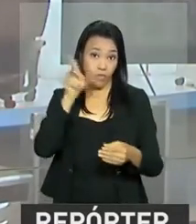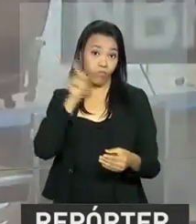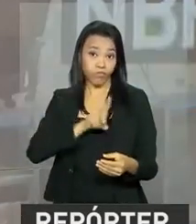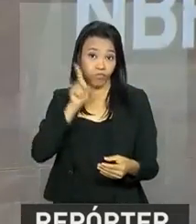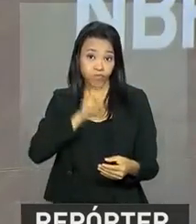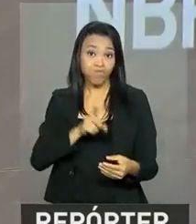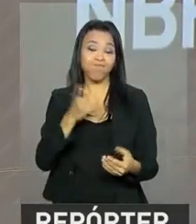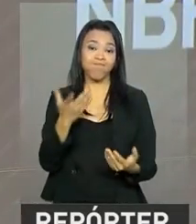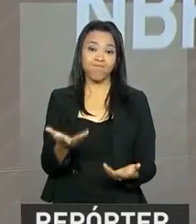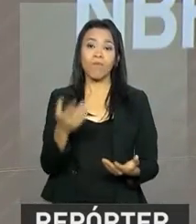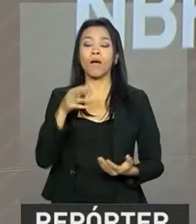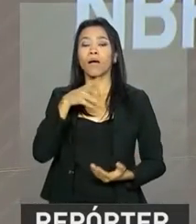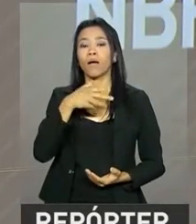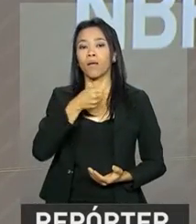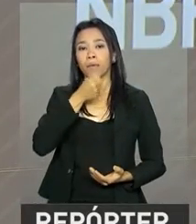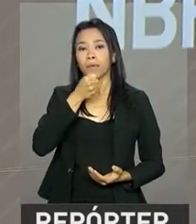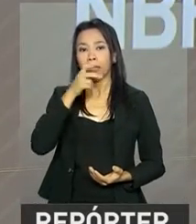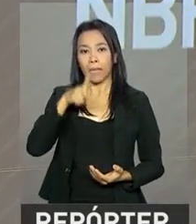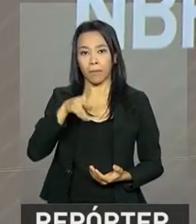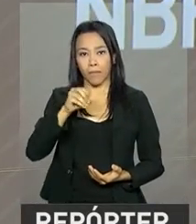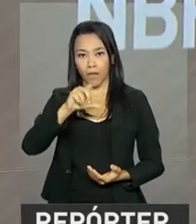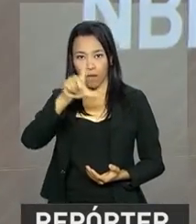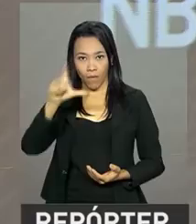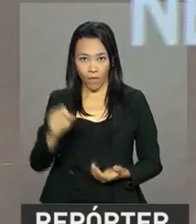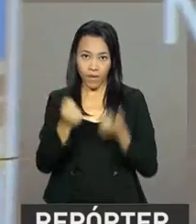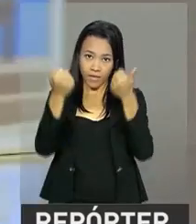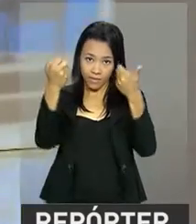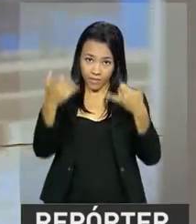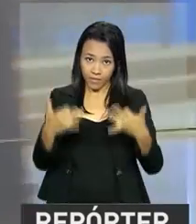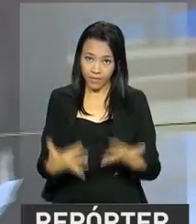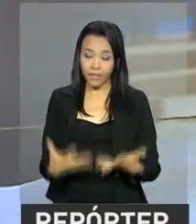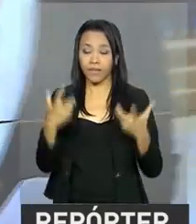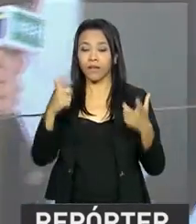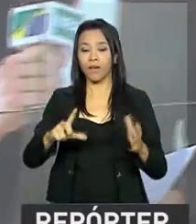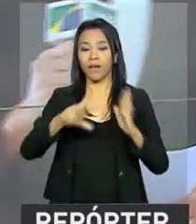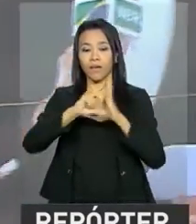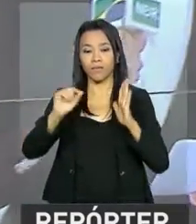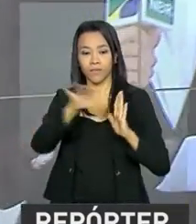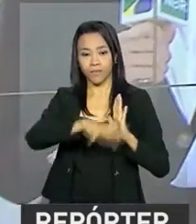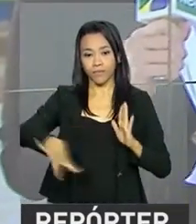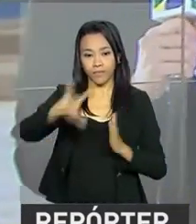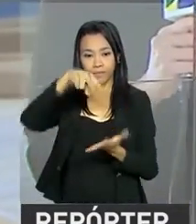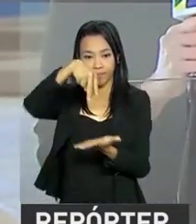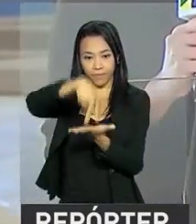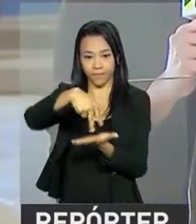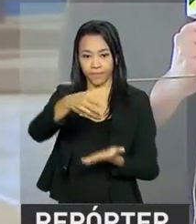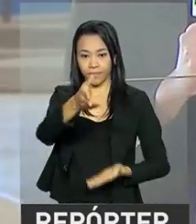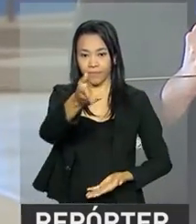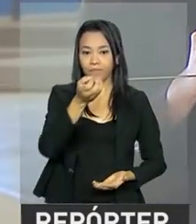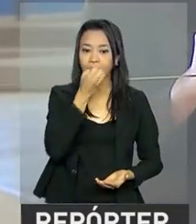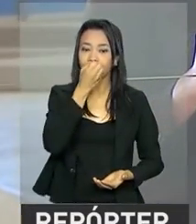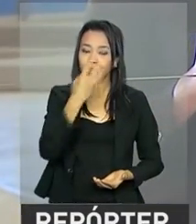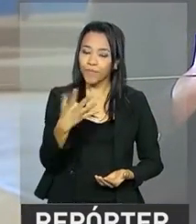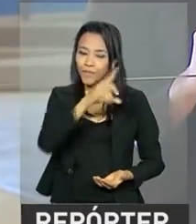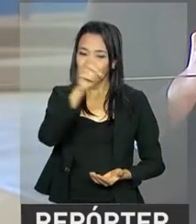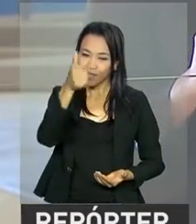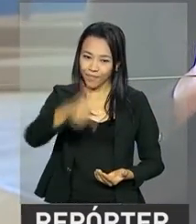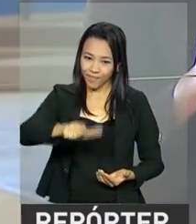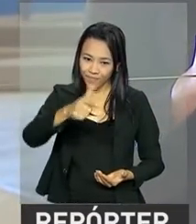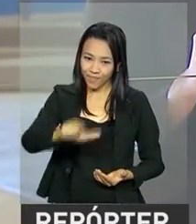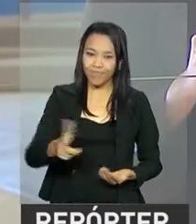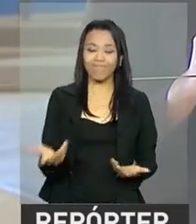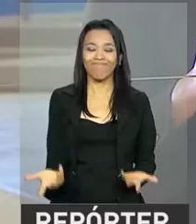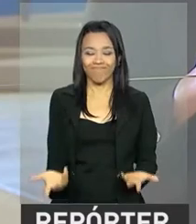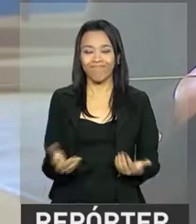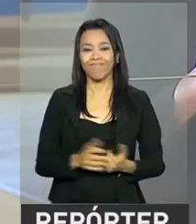Paula Diort traz os detalhes ao vivo para a gente, direto do Palácio do Planalto. Oi, Paola, bom dia de novo. Oi, Leandro, bom